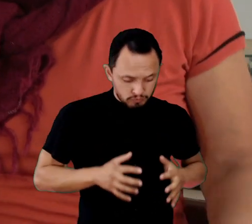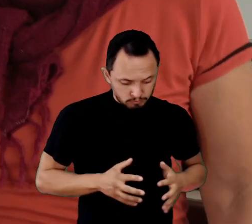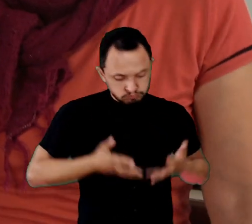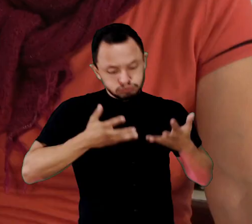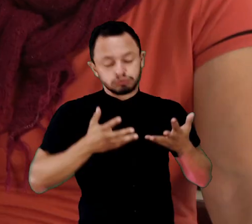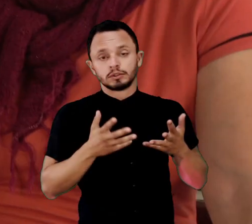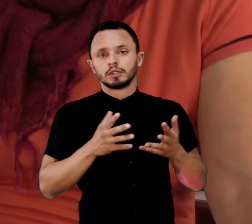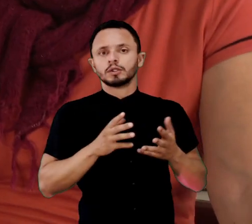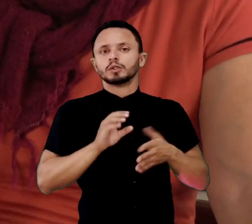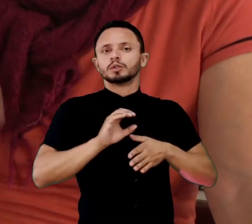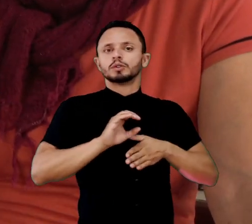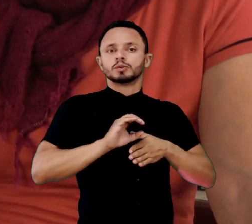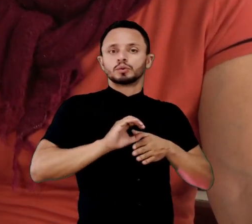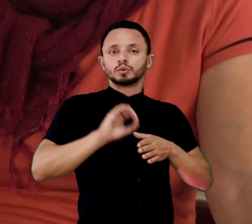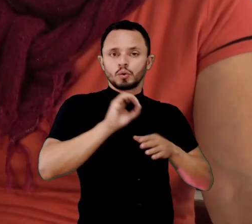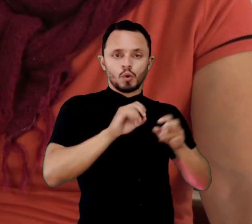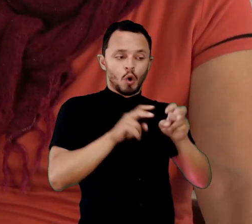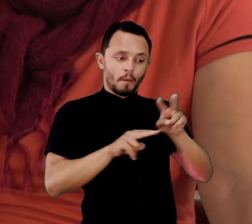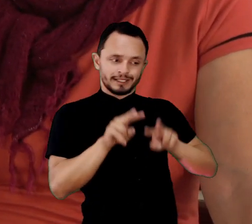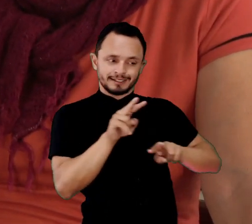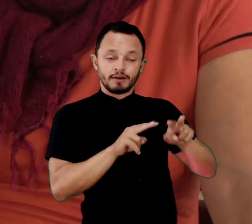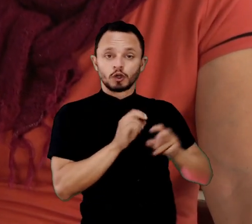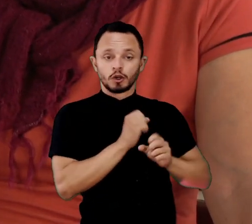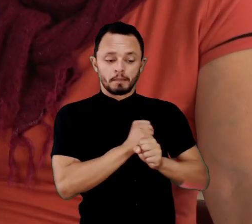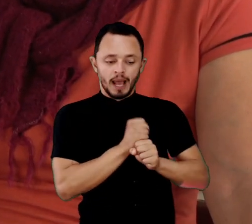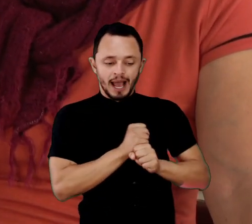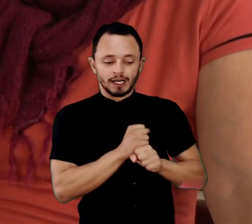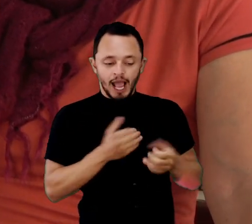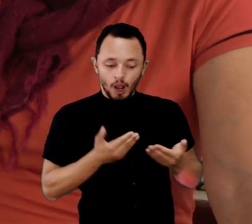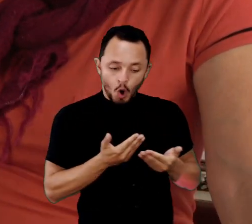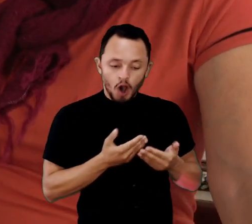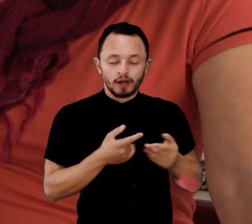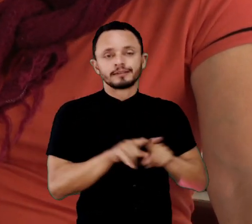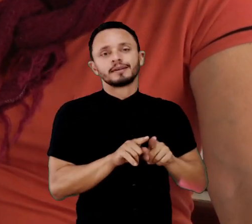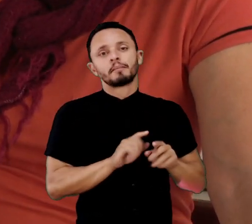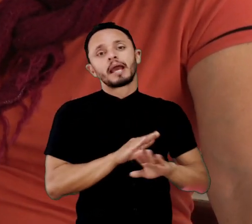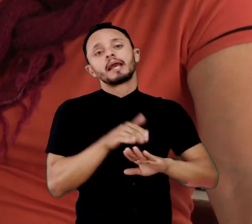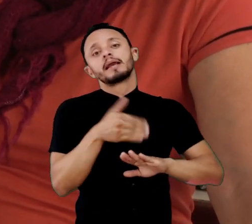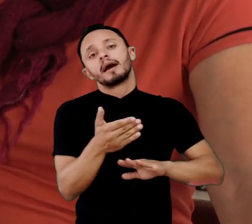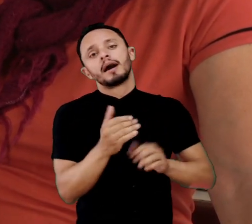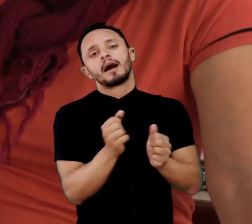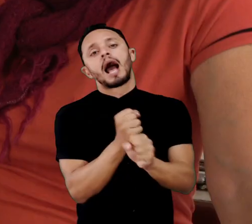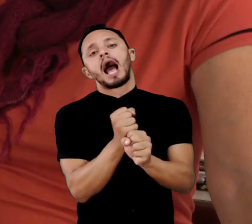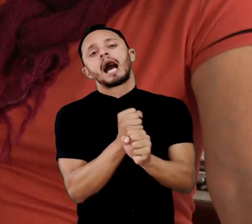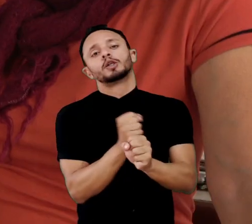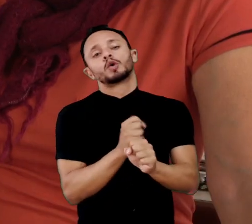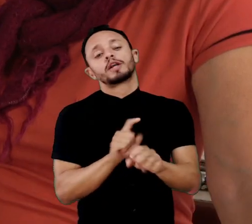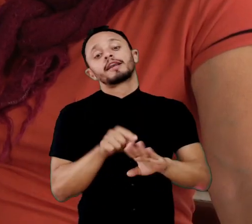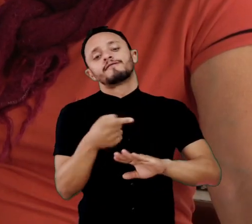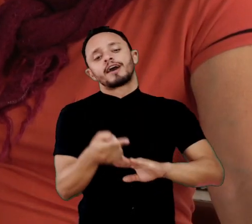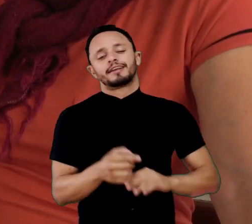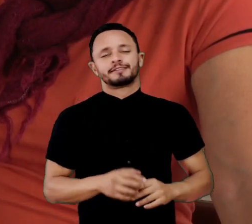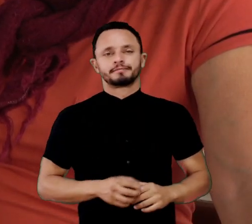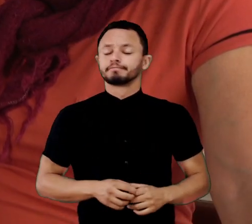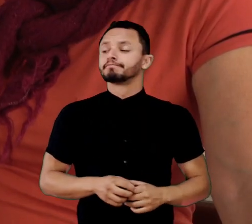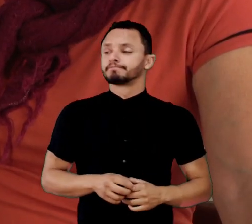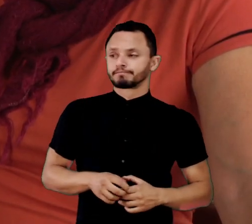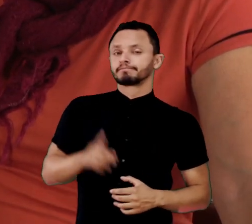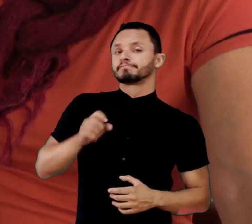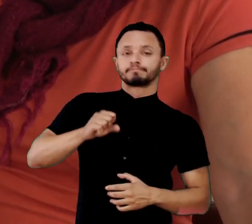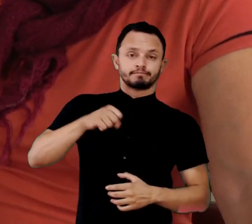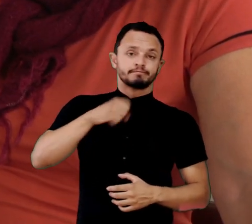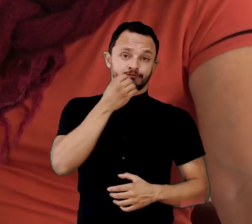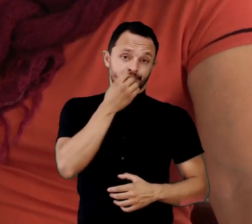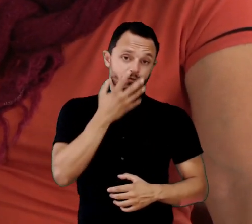do observatório a partir de agora e para o ano que vem. Tá. Eu acho que tá bem, tá bom. Vamos ver o quanto